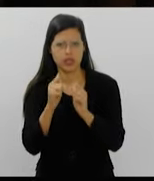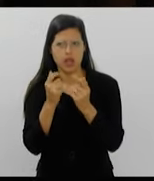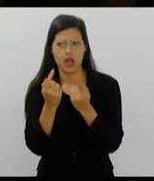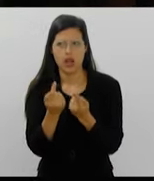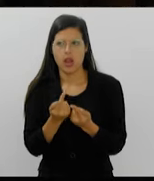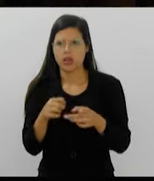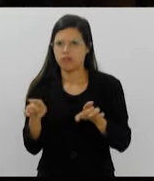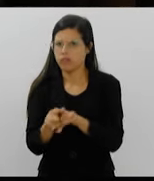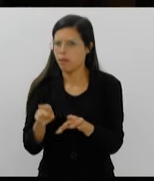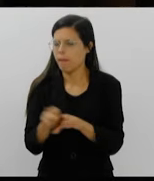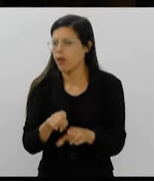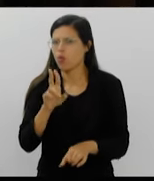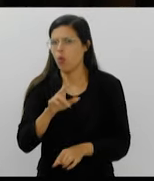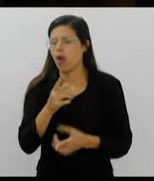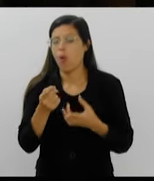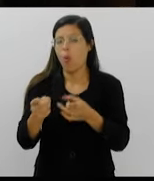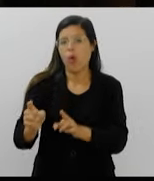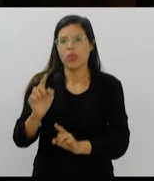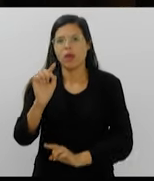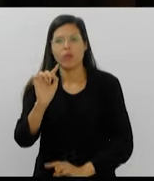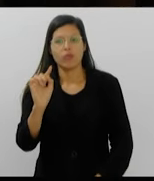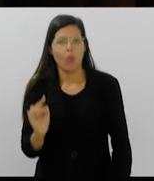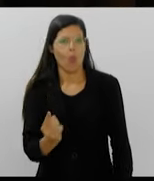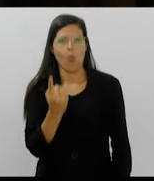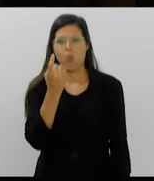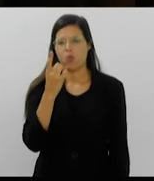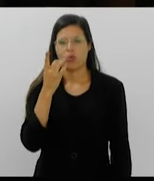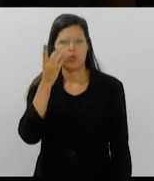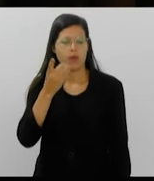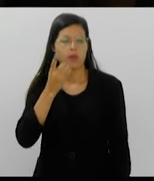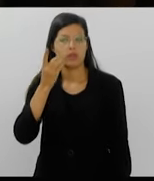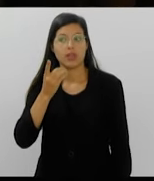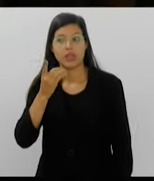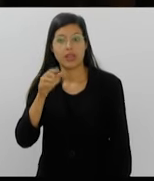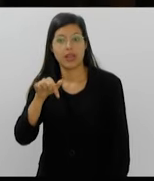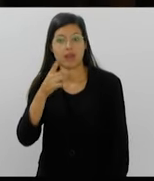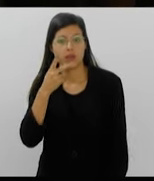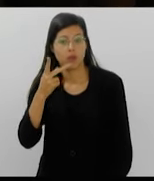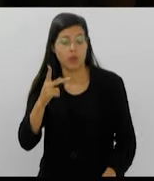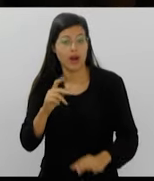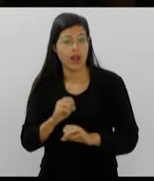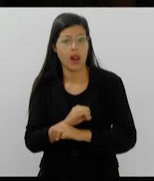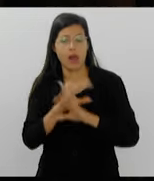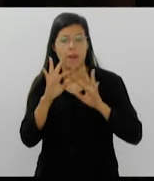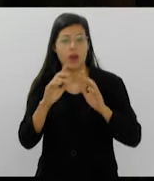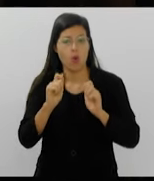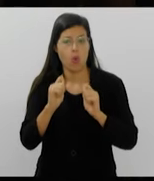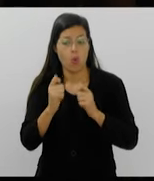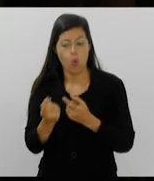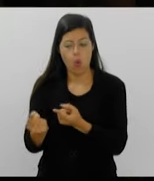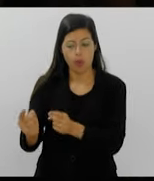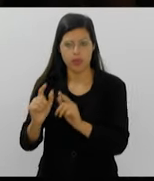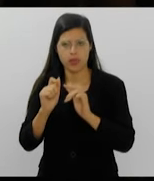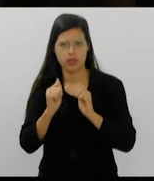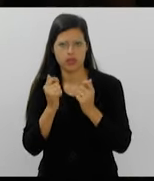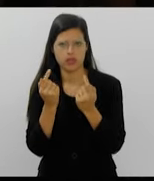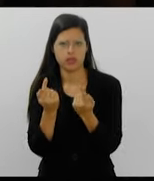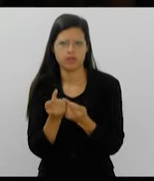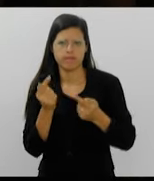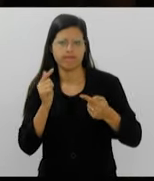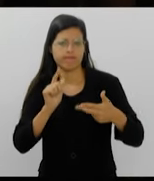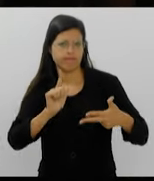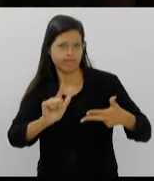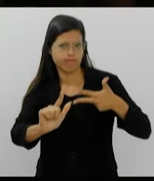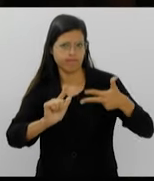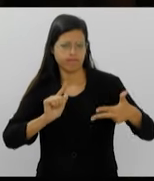pontualmente um deputado ou outro, ele se referiu claramente à Assembleia Legislativa, o Poder